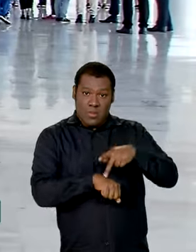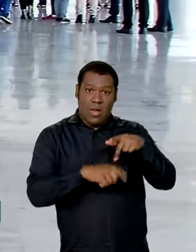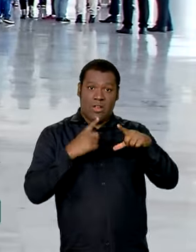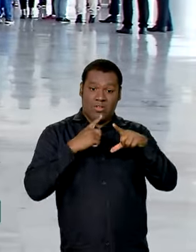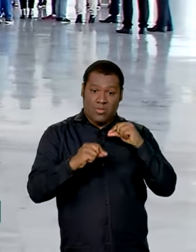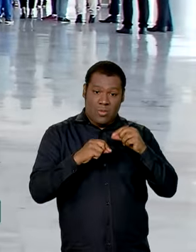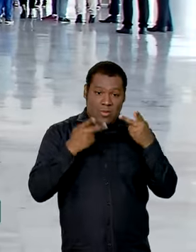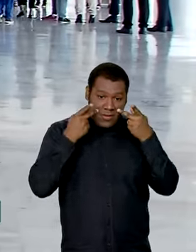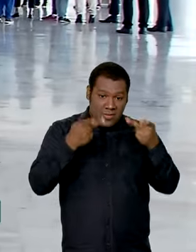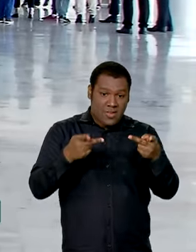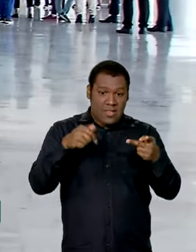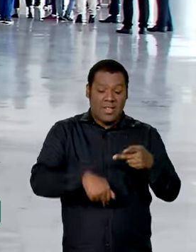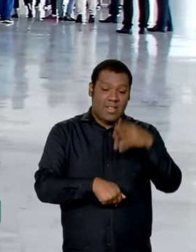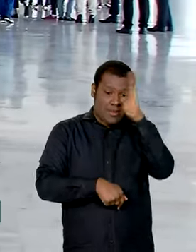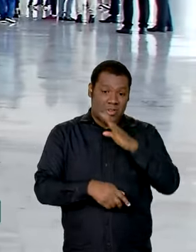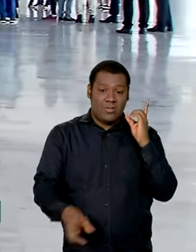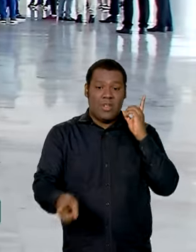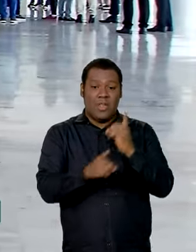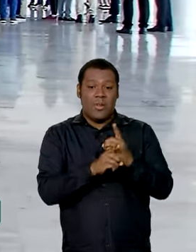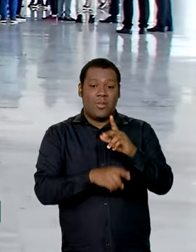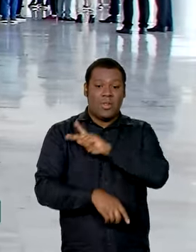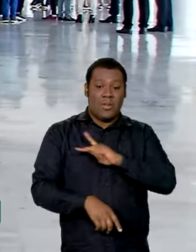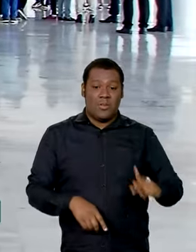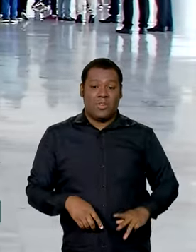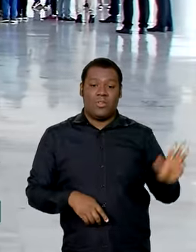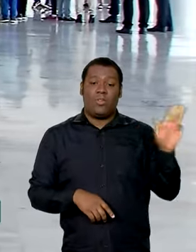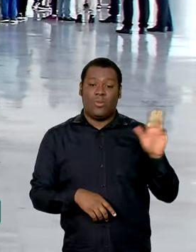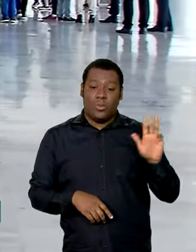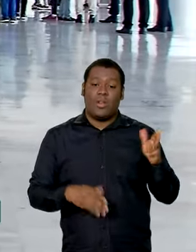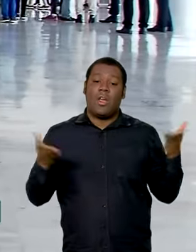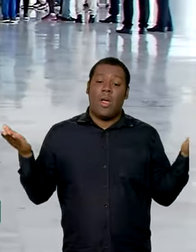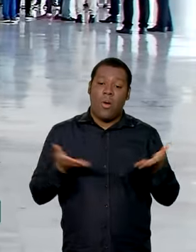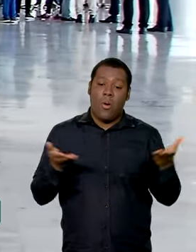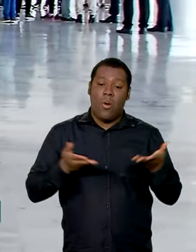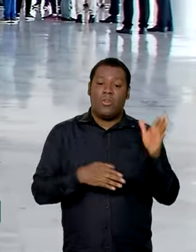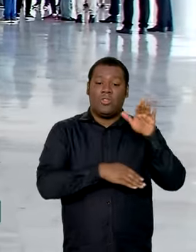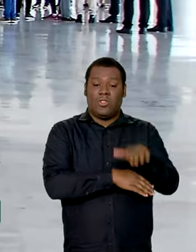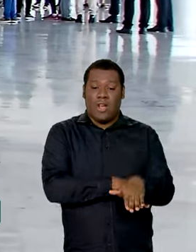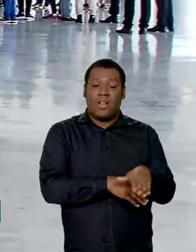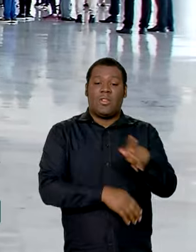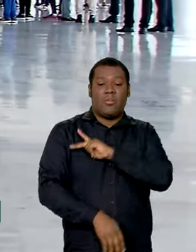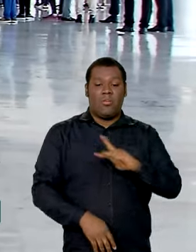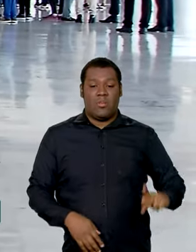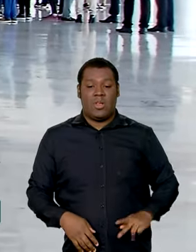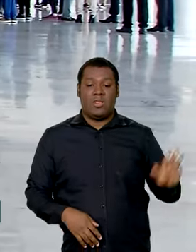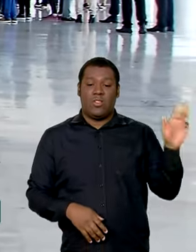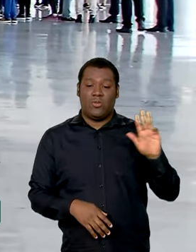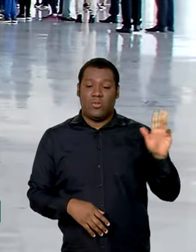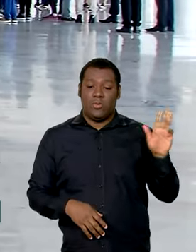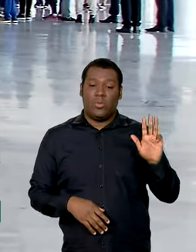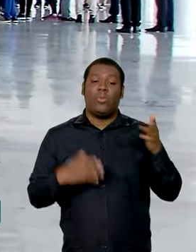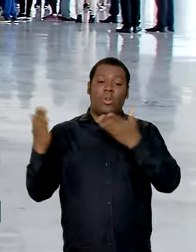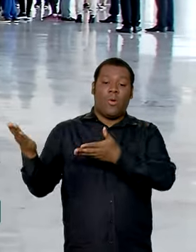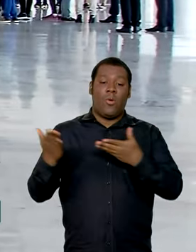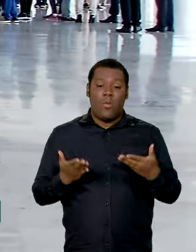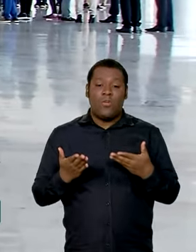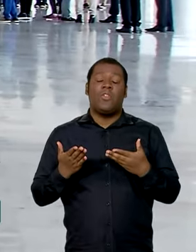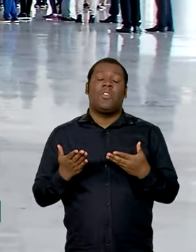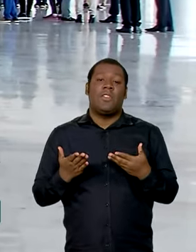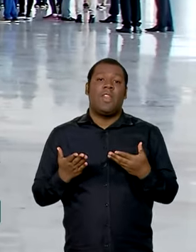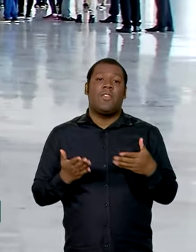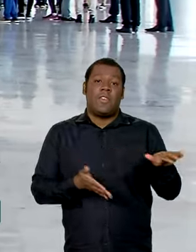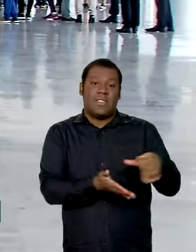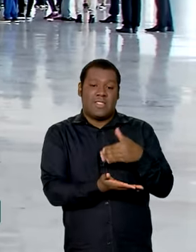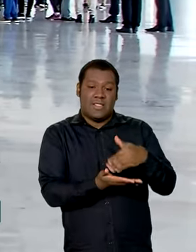À tarde, a agenda dele é de uma série de reuniões. Ele vai se encontrar com o secretário especial de assuntos jurídicos da Casa